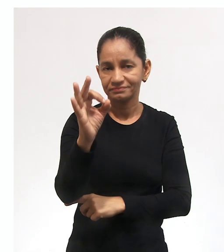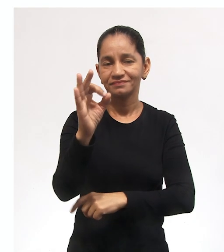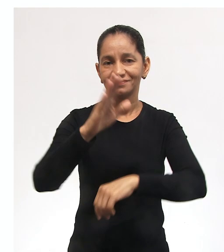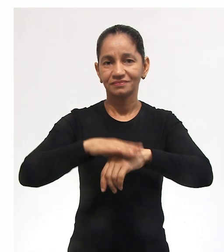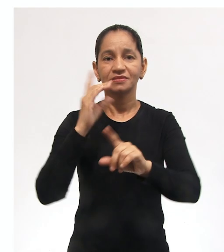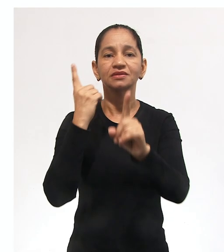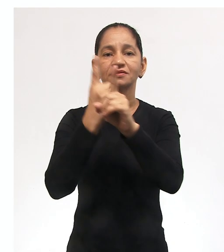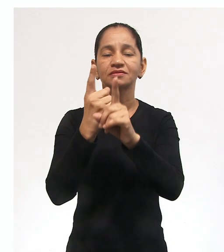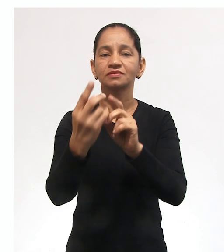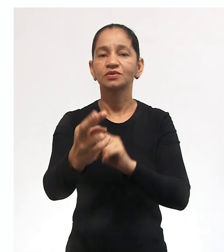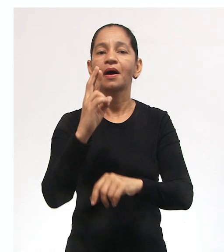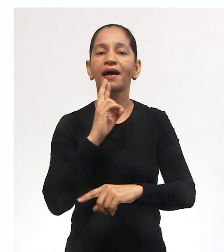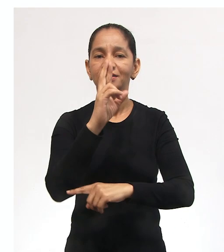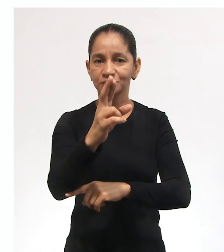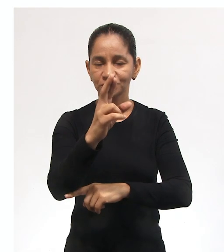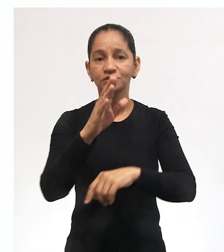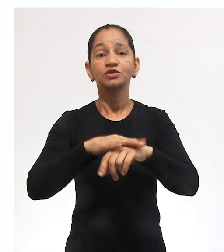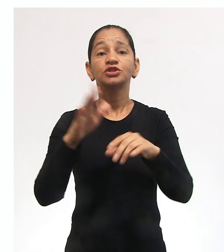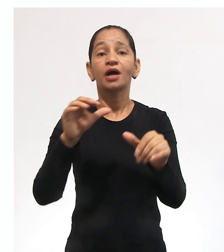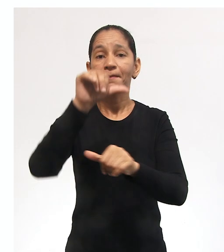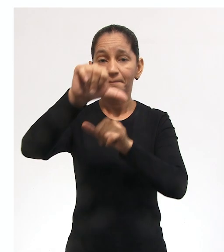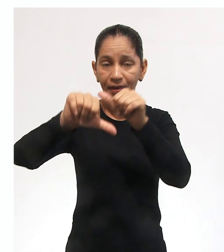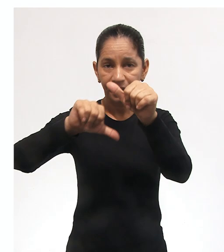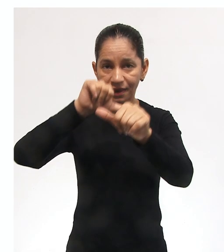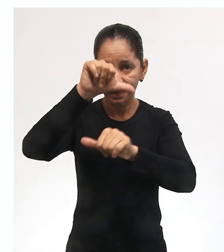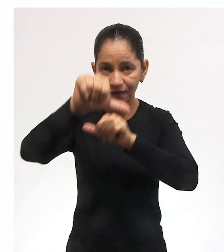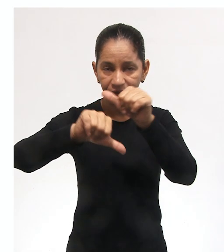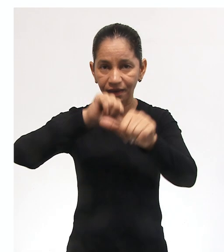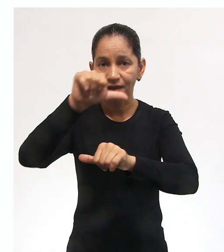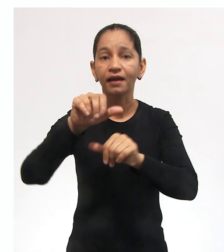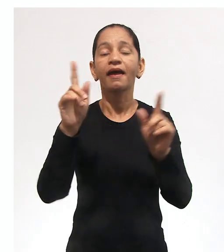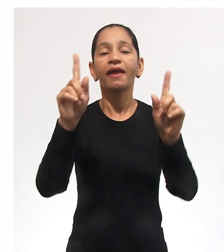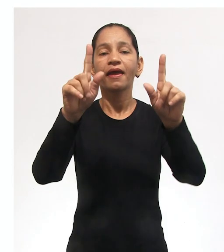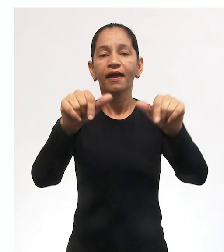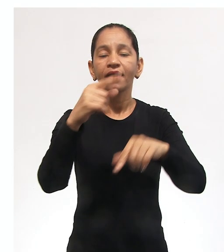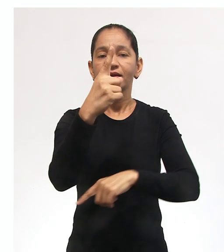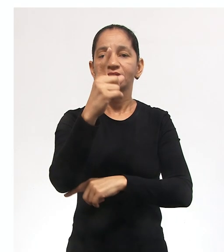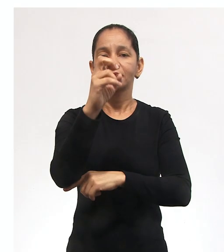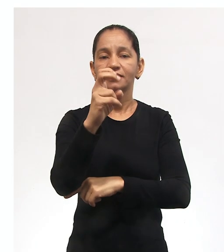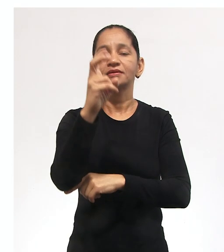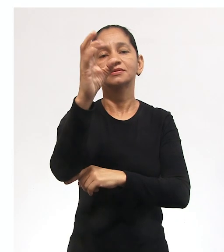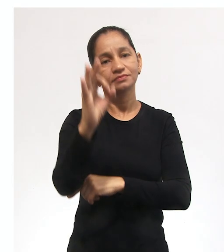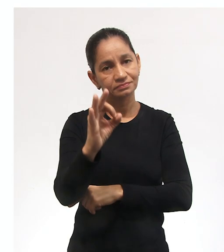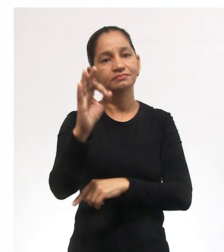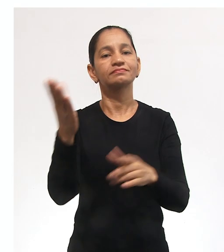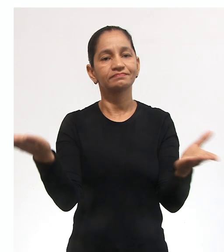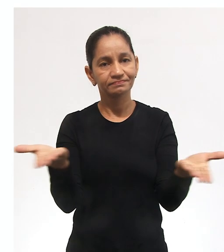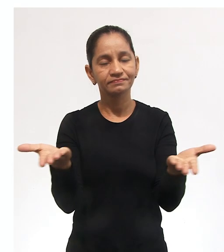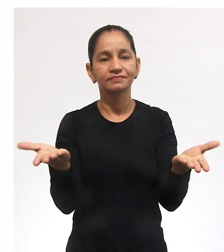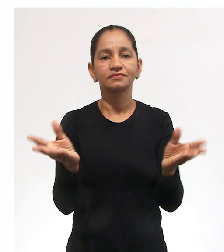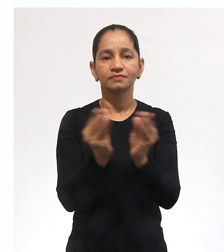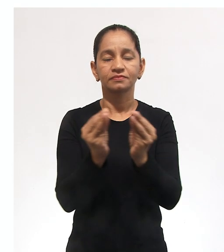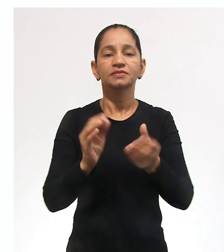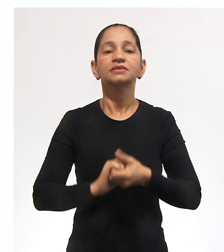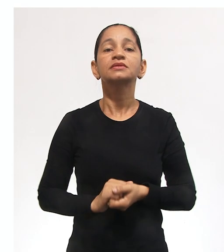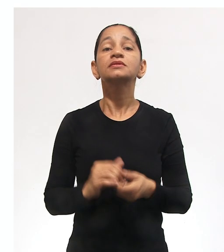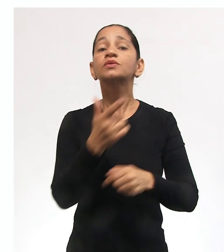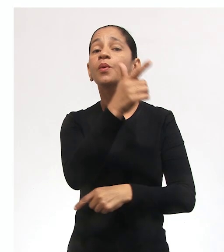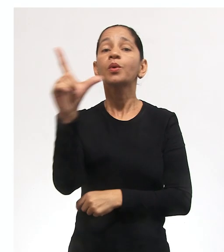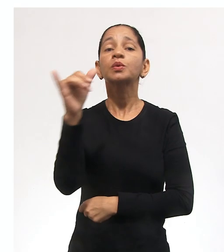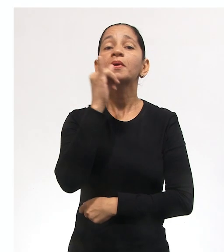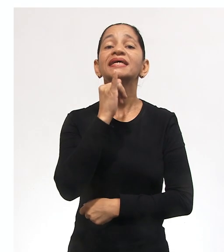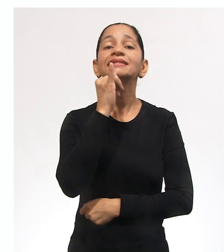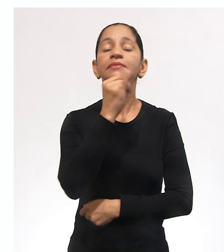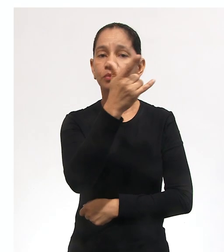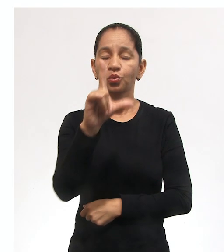15 sobre 100 transformado em porcentagem é 15%, tá? Outro exemplo, com